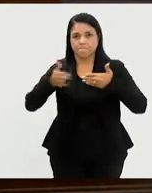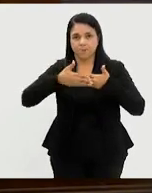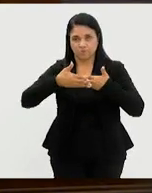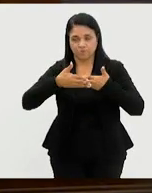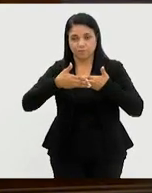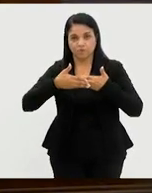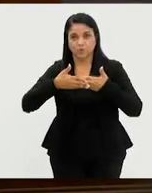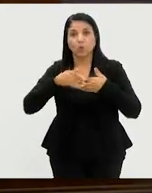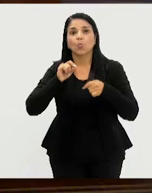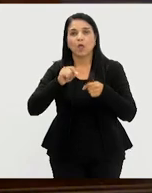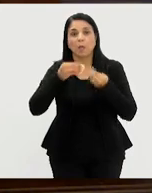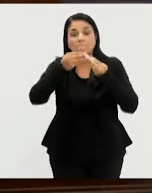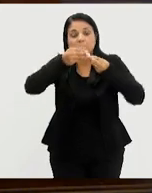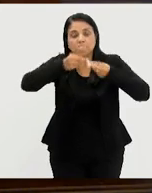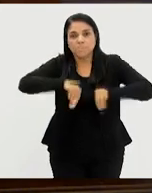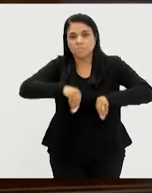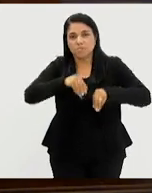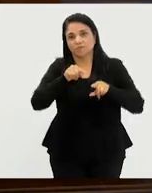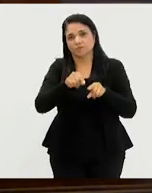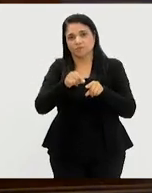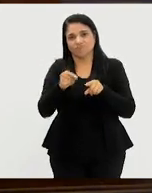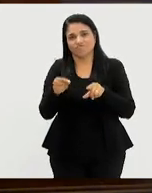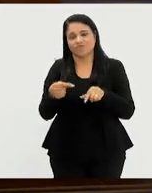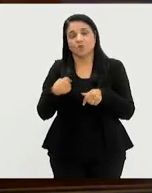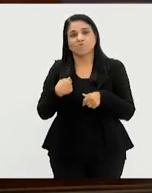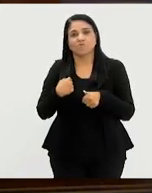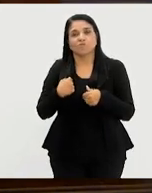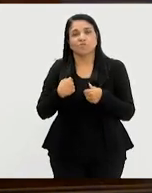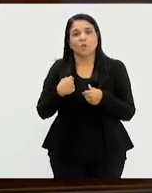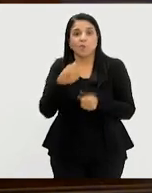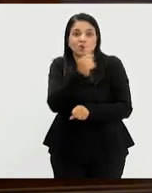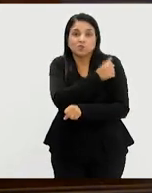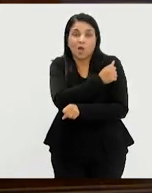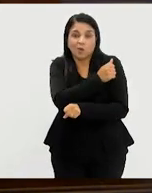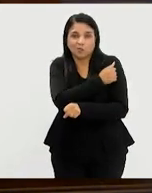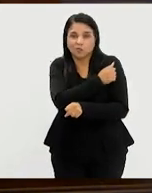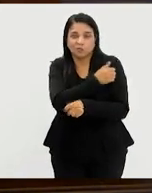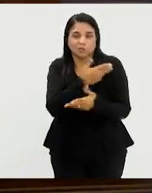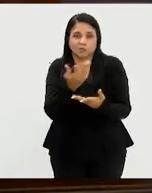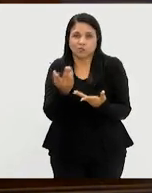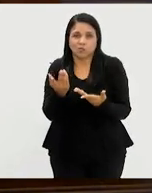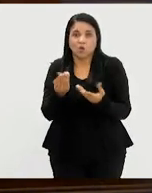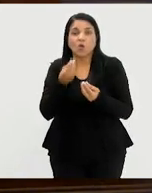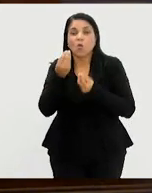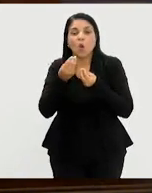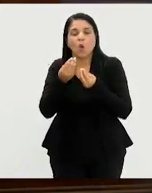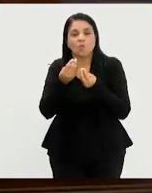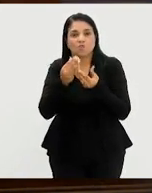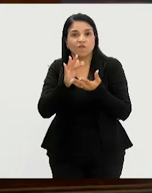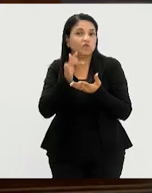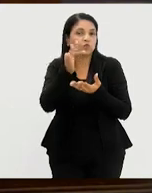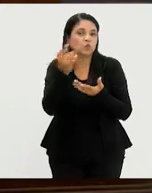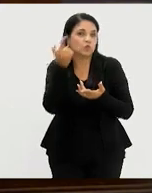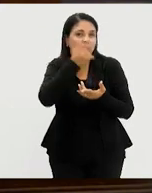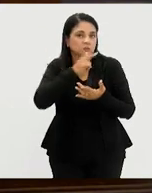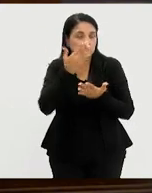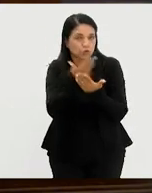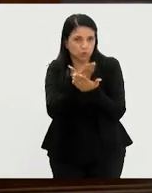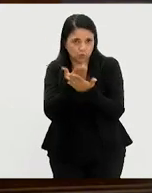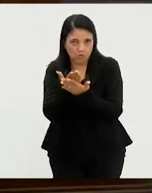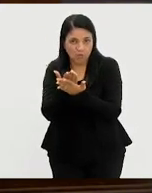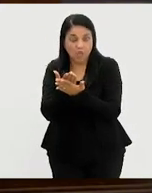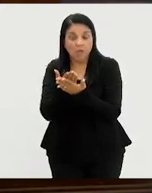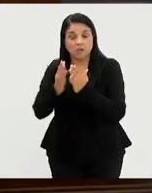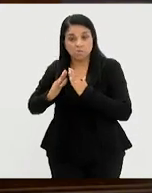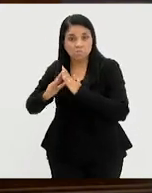são prejuízos que não Retornam essas crianças esse adolescent da favela e periferia do Estado do Rio de